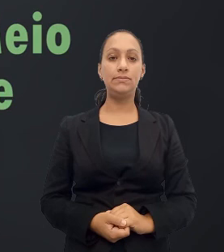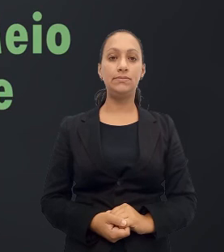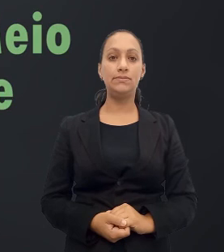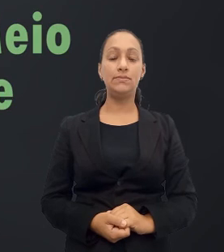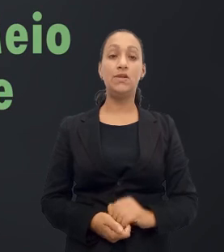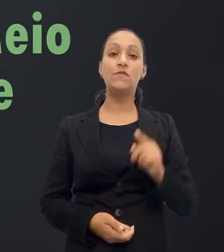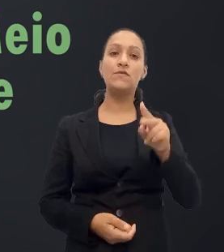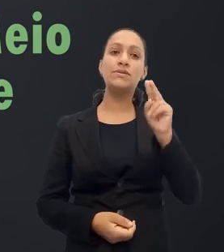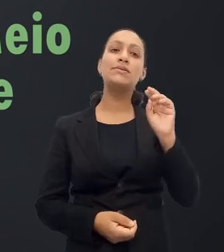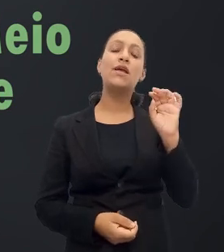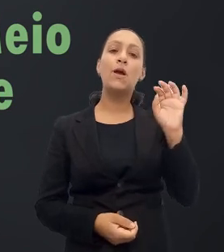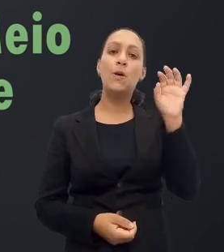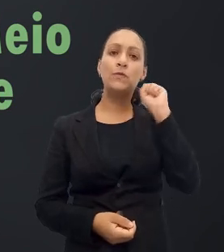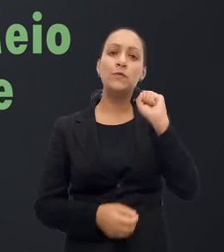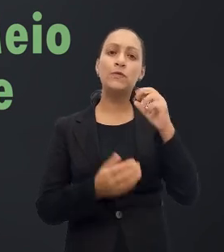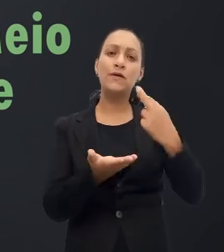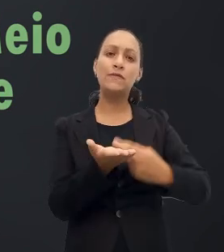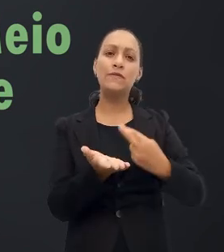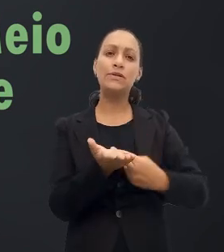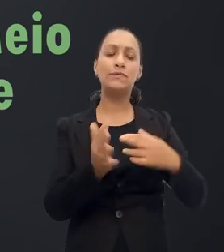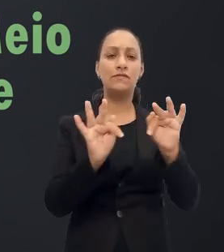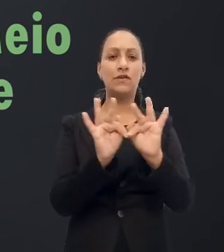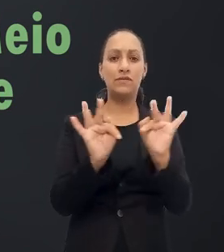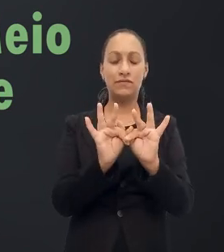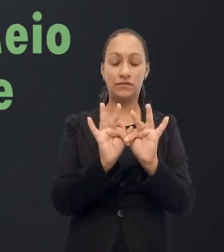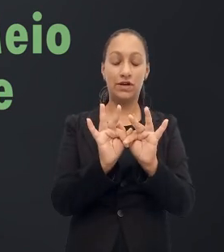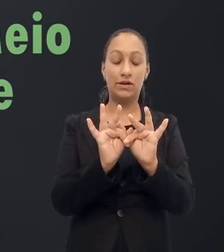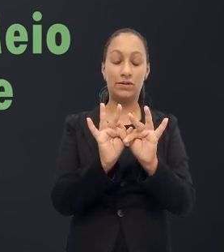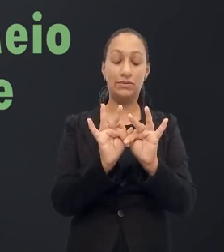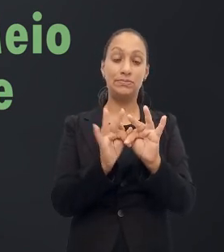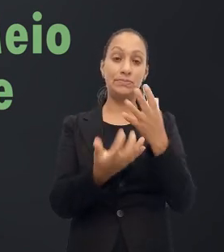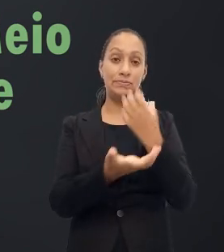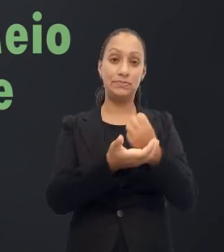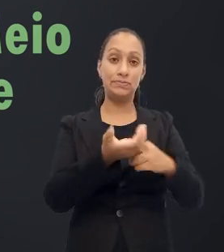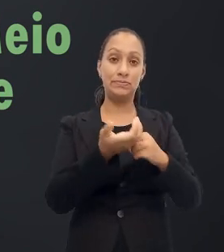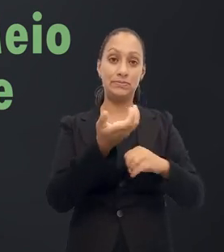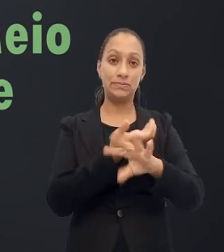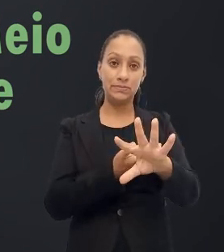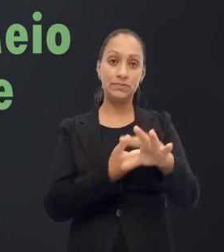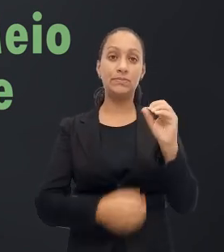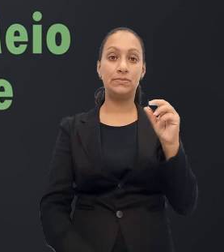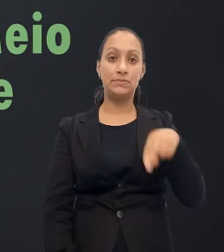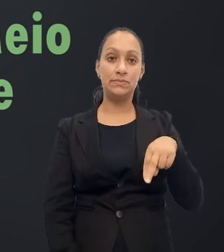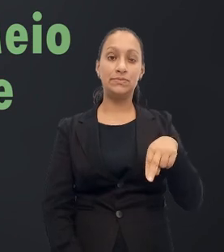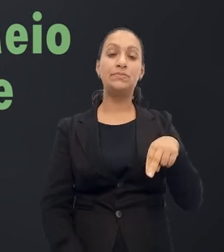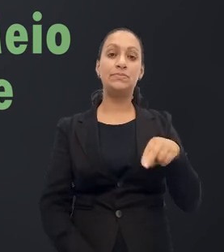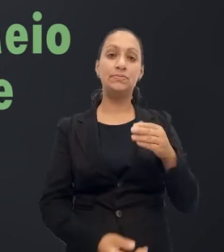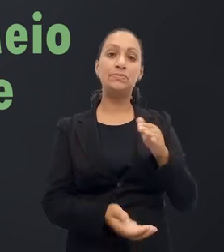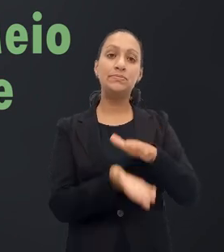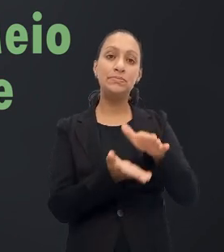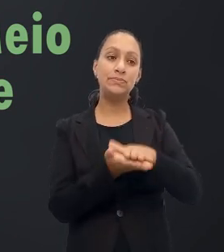Você ouviu o Revista Fevale Podcast On, uma produção dos acadêmicos de jornalismo